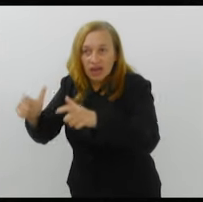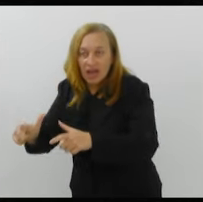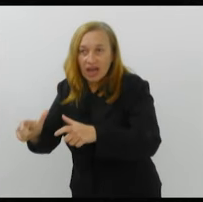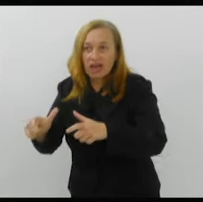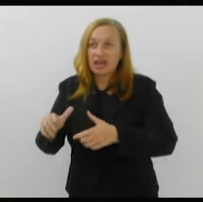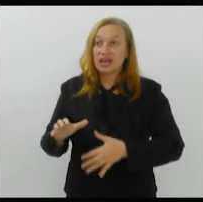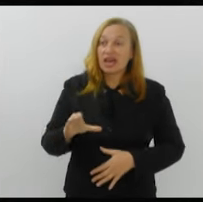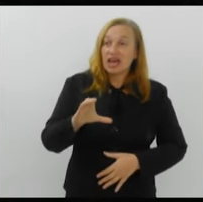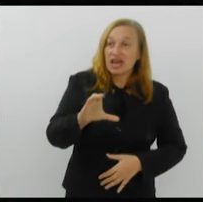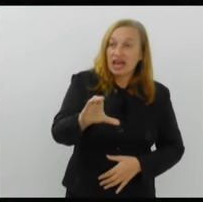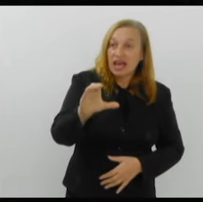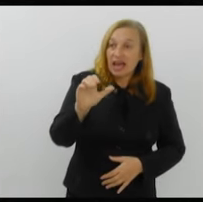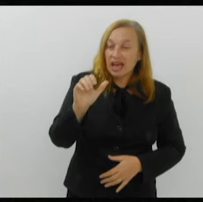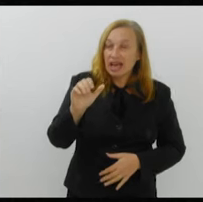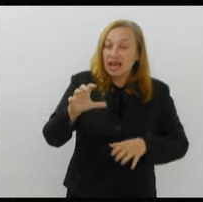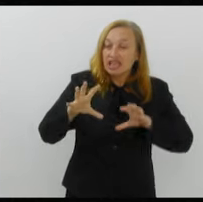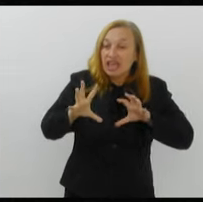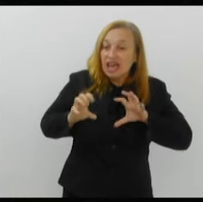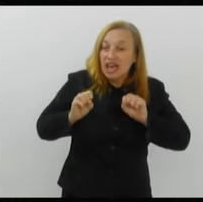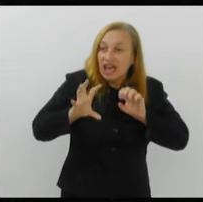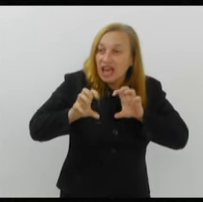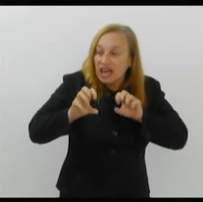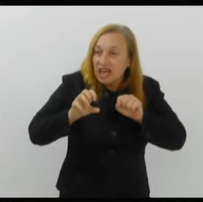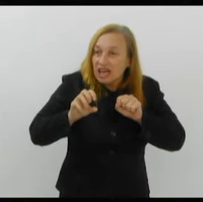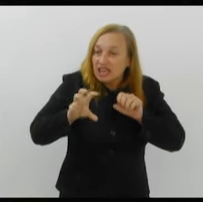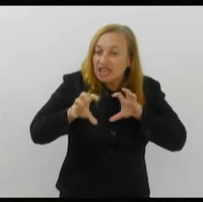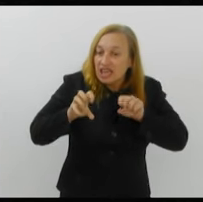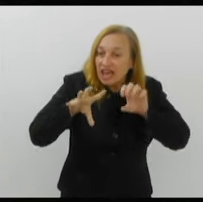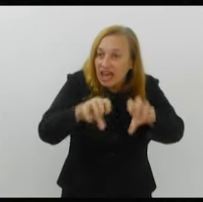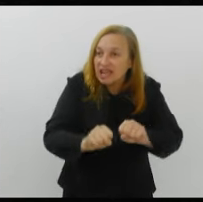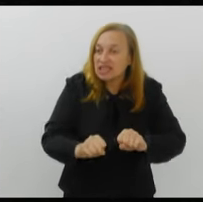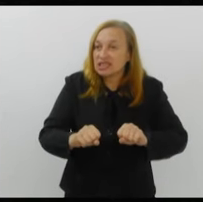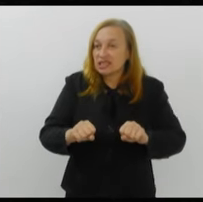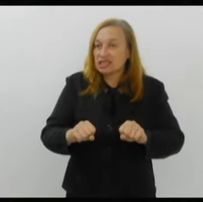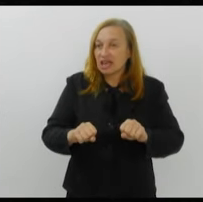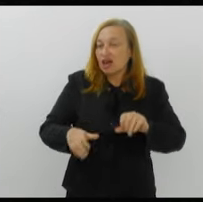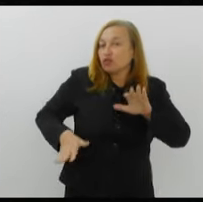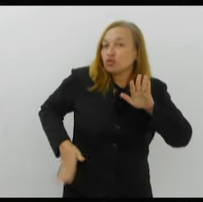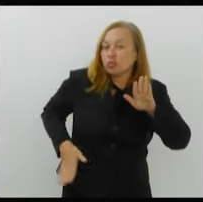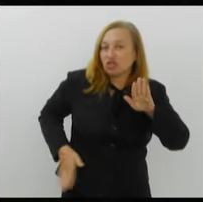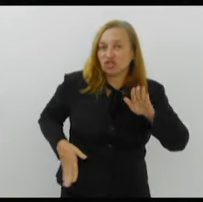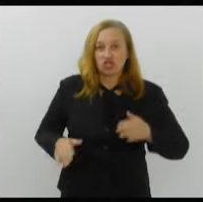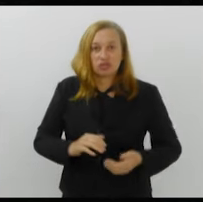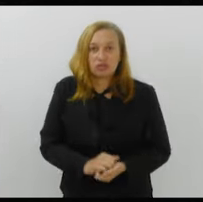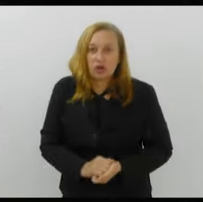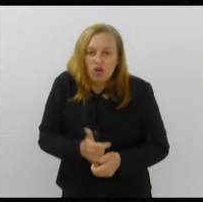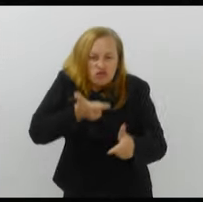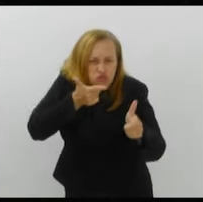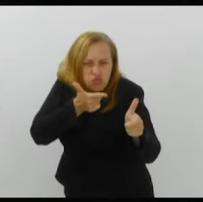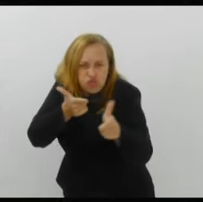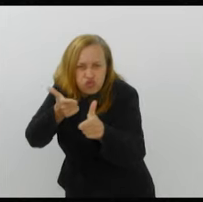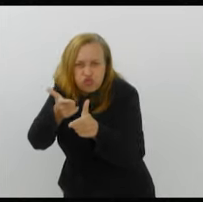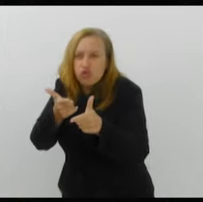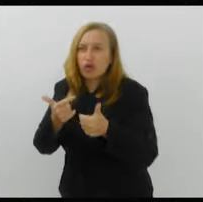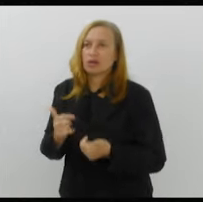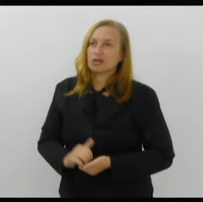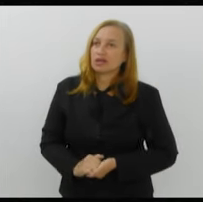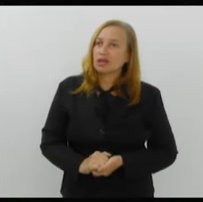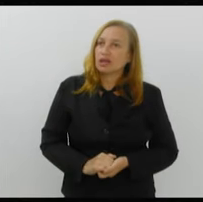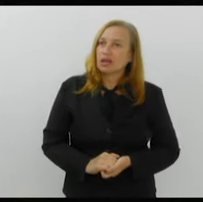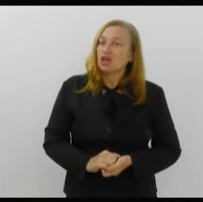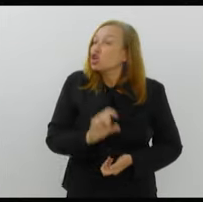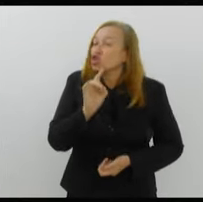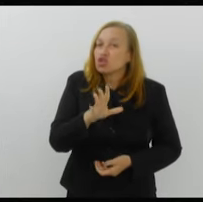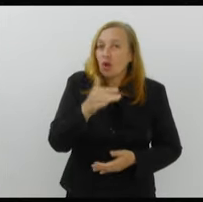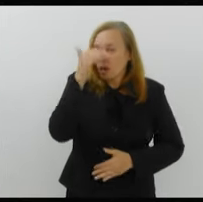que ser, tem que caçar esses caras. Eles têm que virar a verdadeira caça. E dessa forma, é só assim que